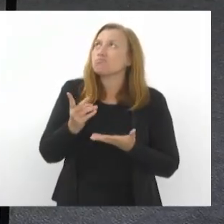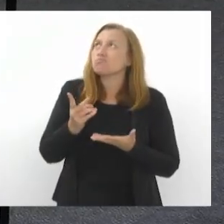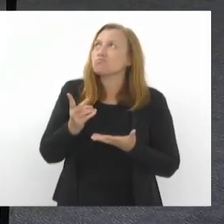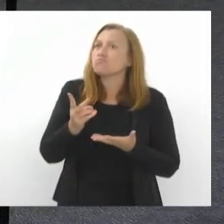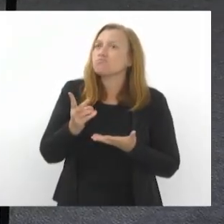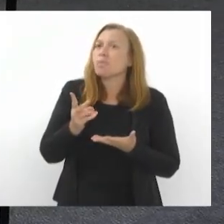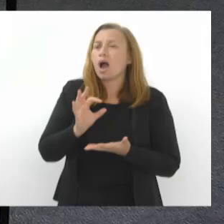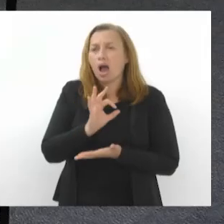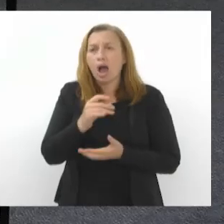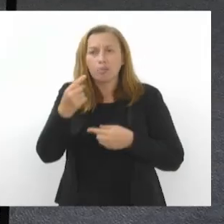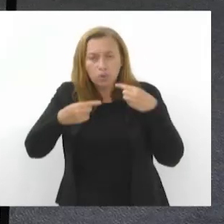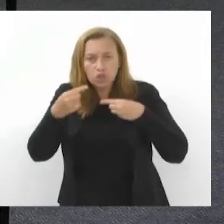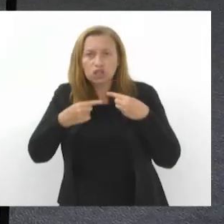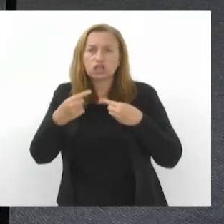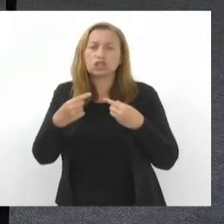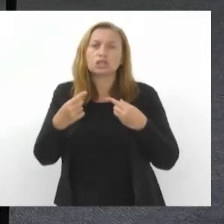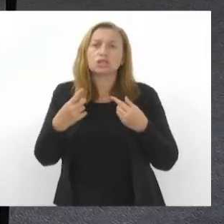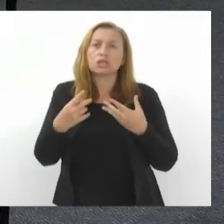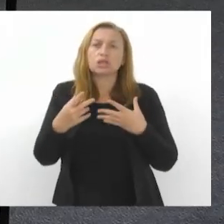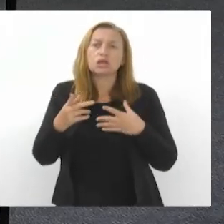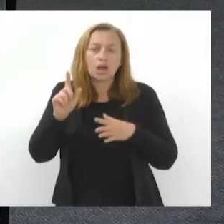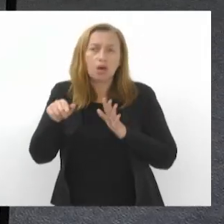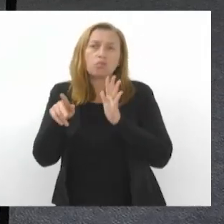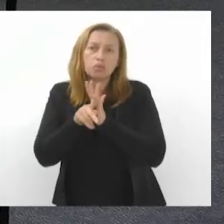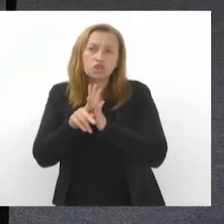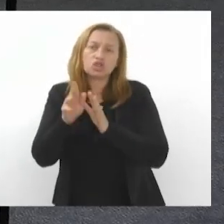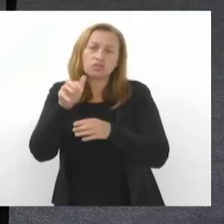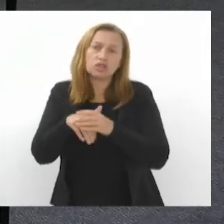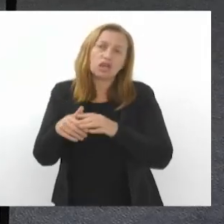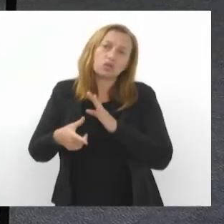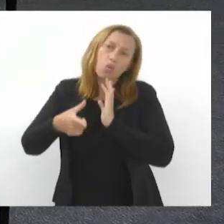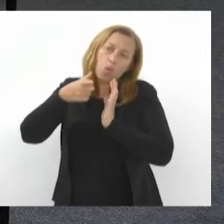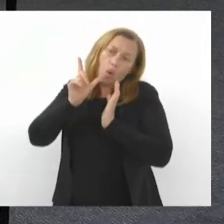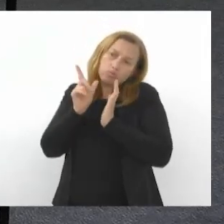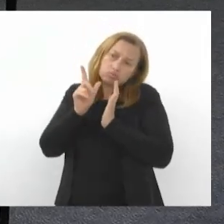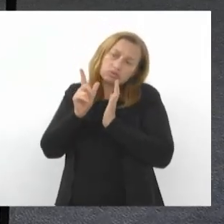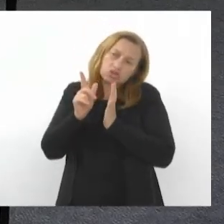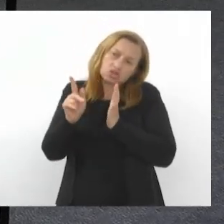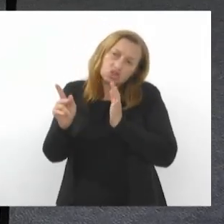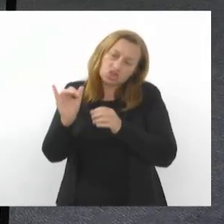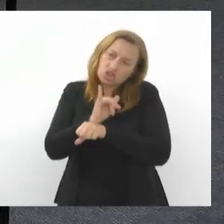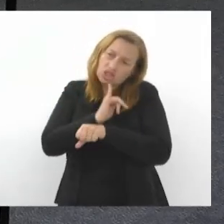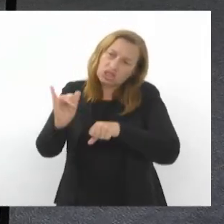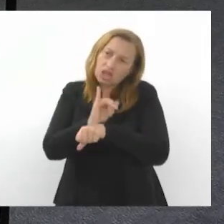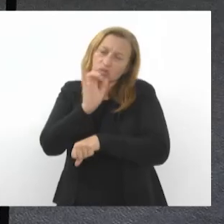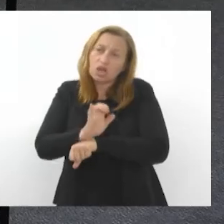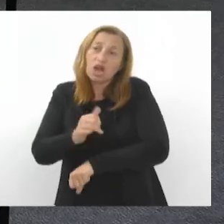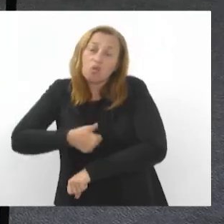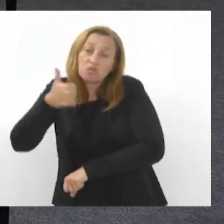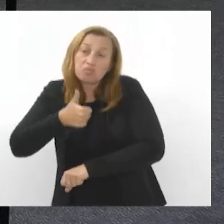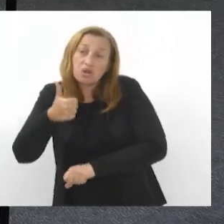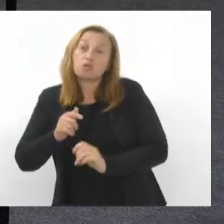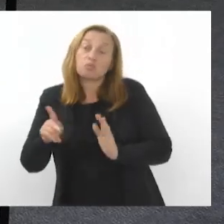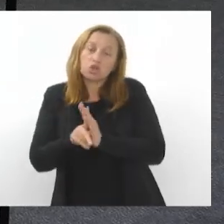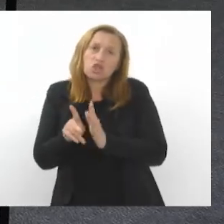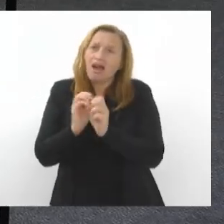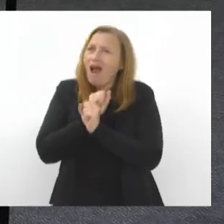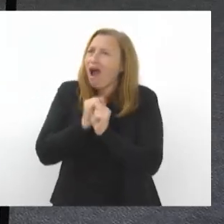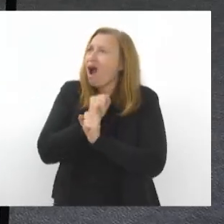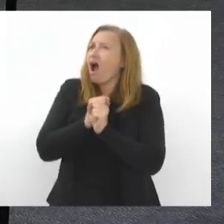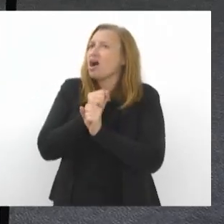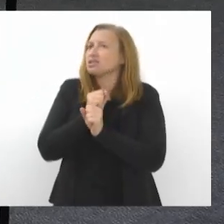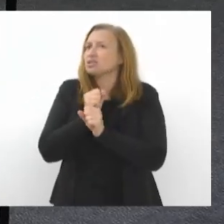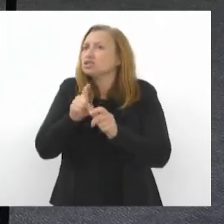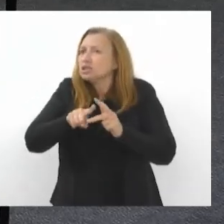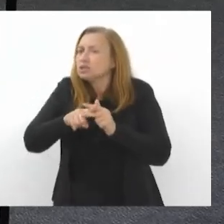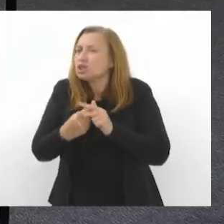a política. É um projeto que foi votado ontem que é estratégico para o Estado, é o primeiro projeto que a gente tem em décadas que mexe na